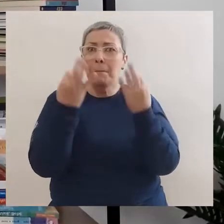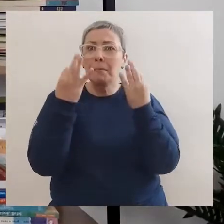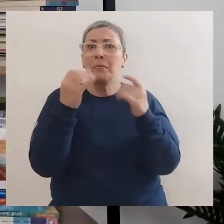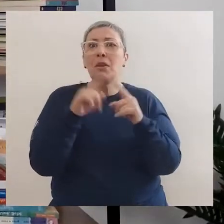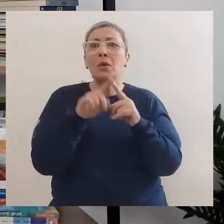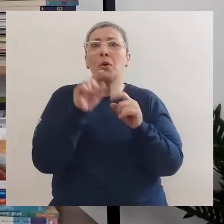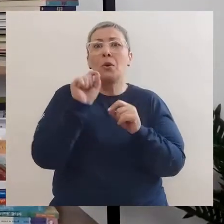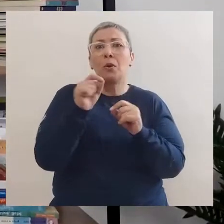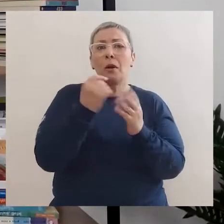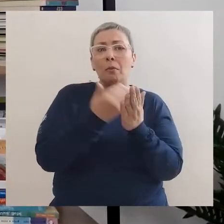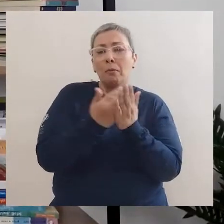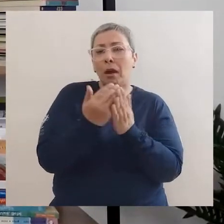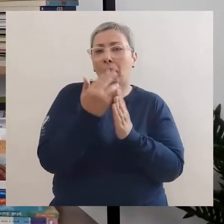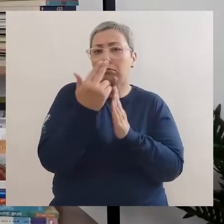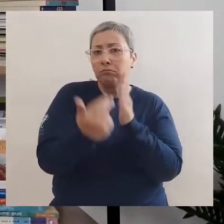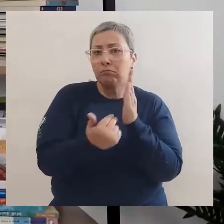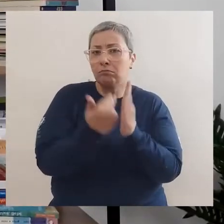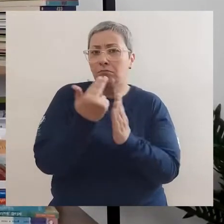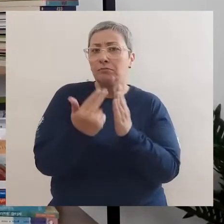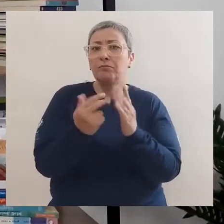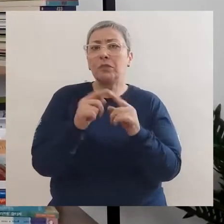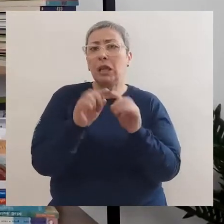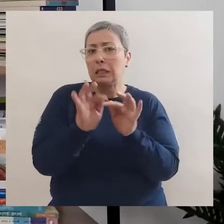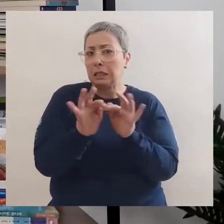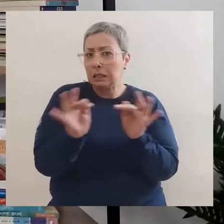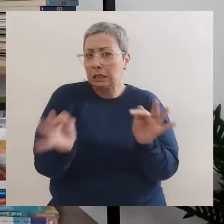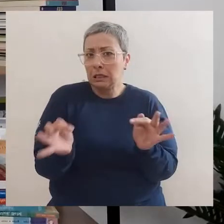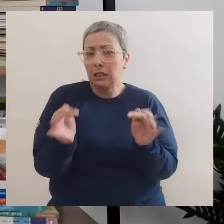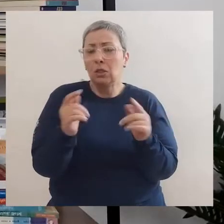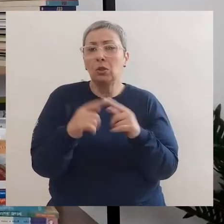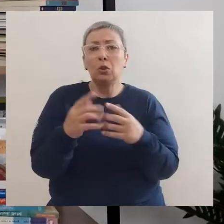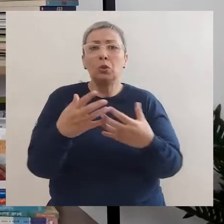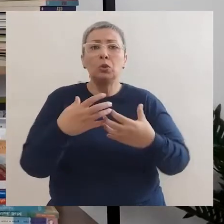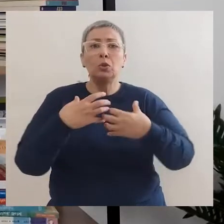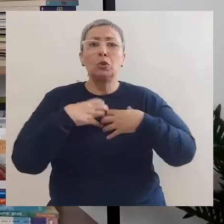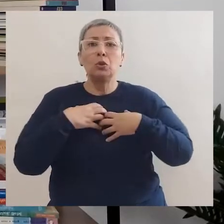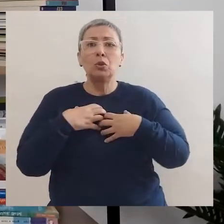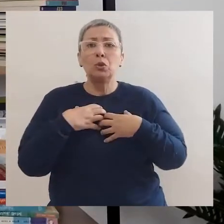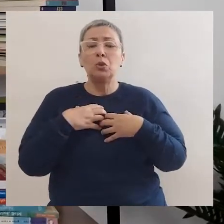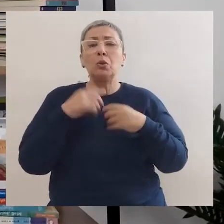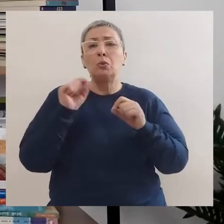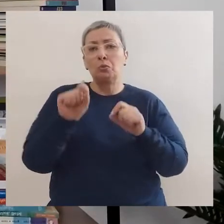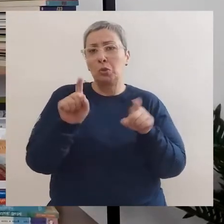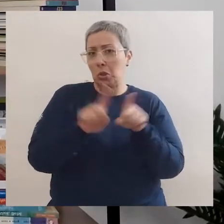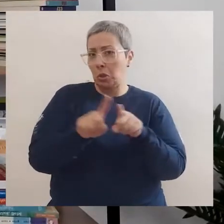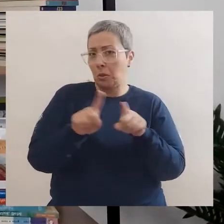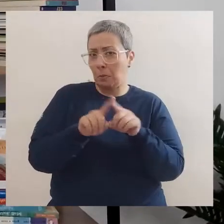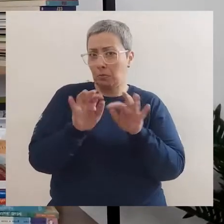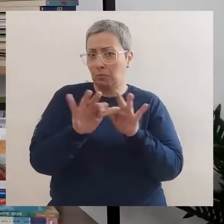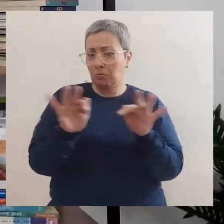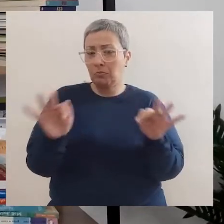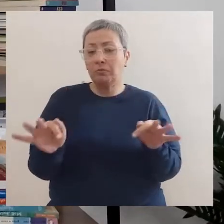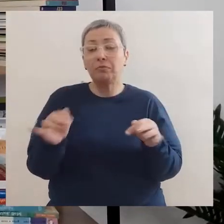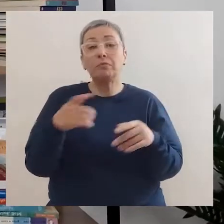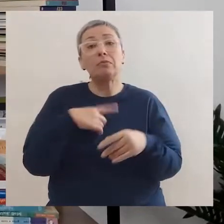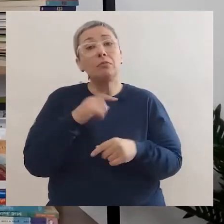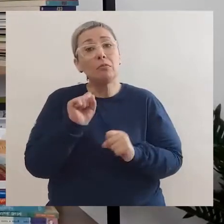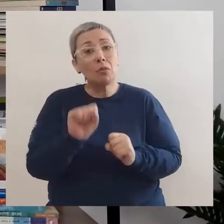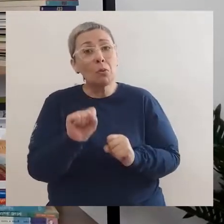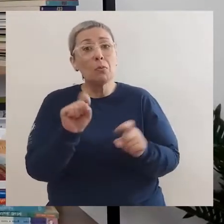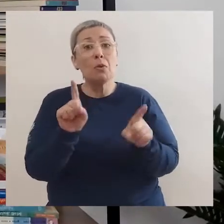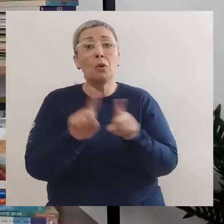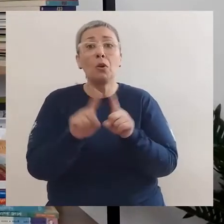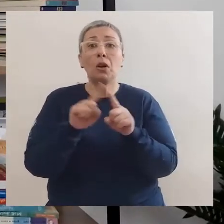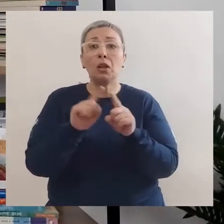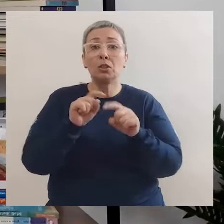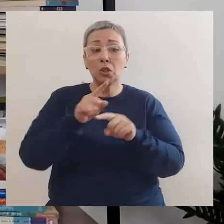na cultura indígena, nós percebemos que a partir de um desenho simples, né, de uma